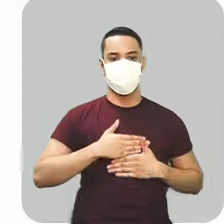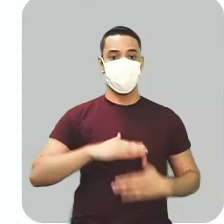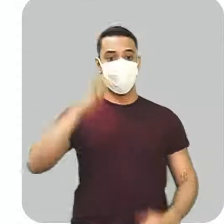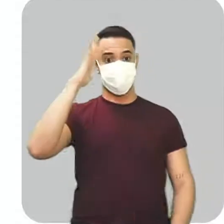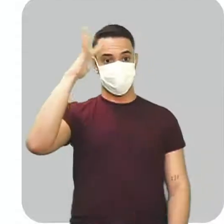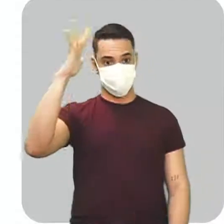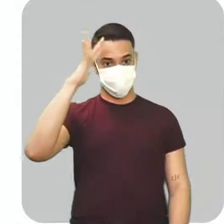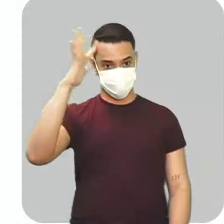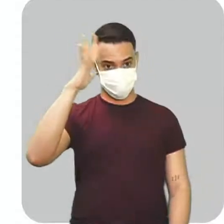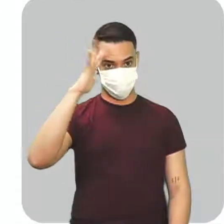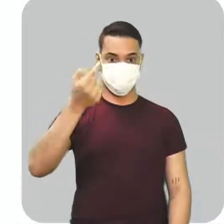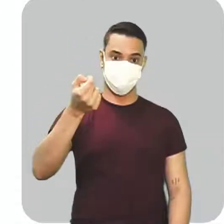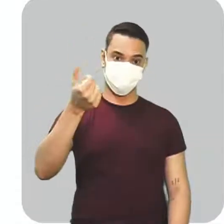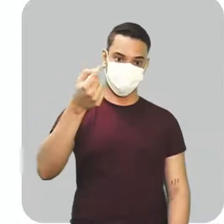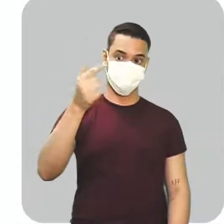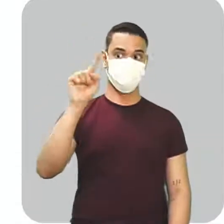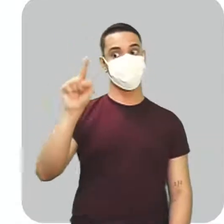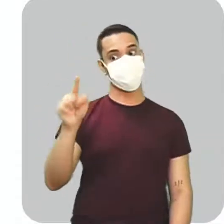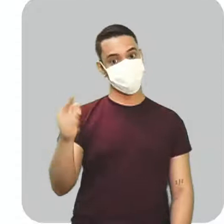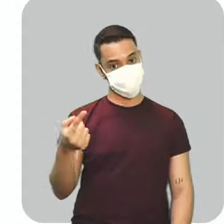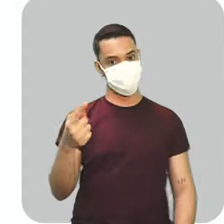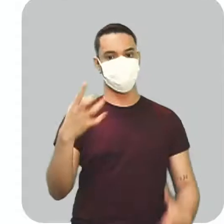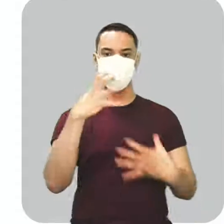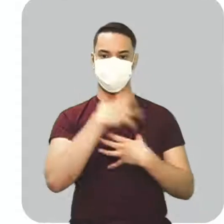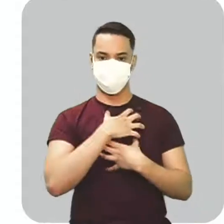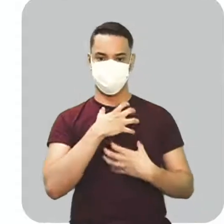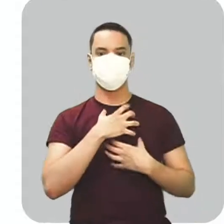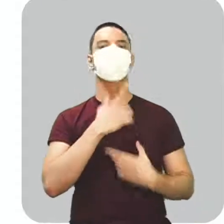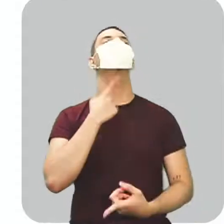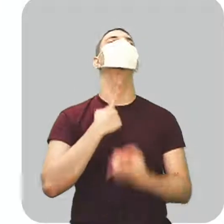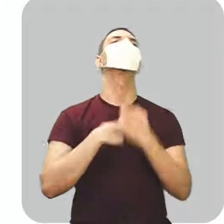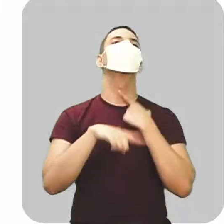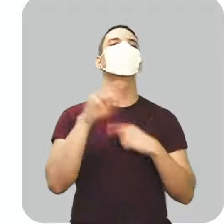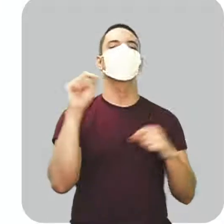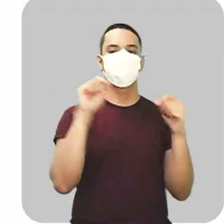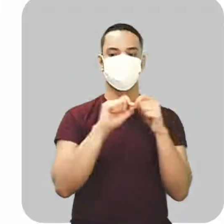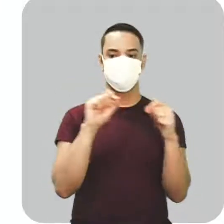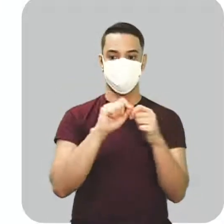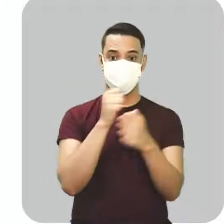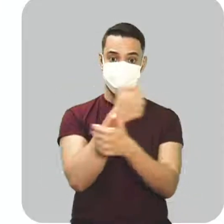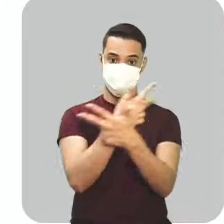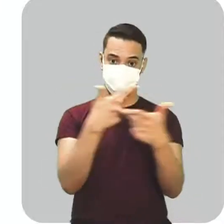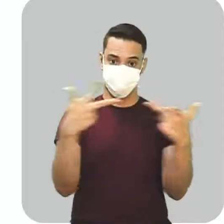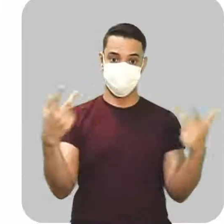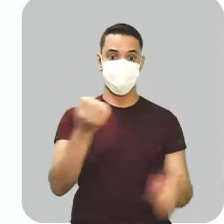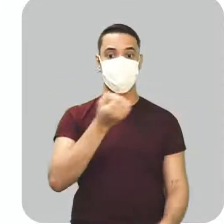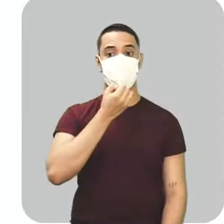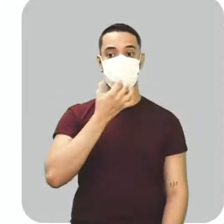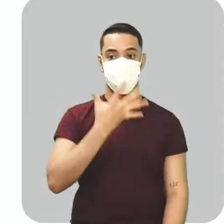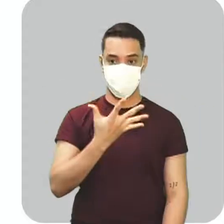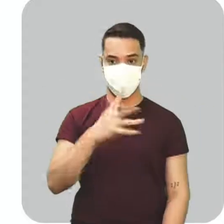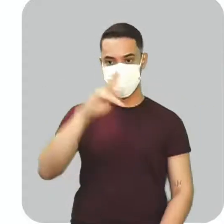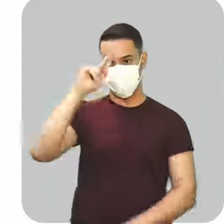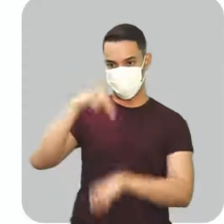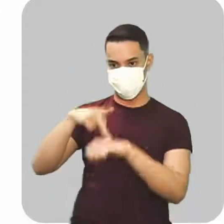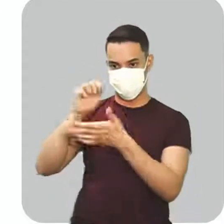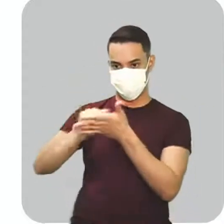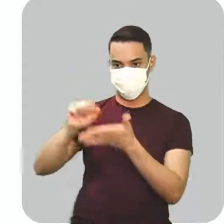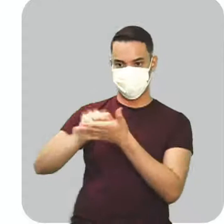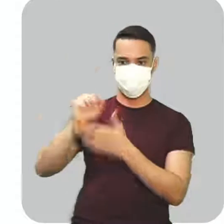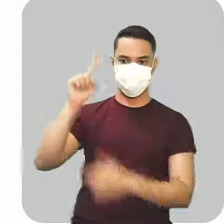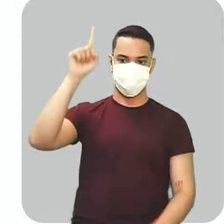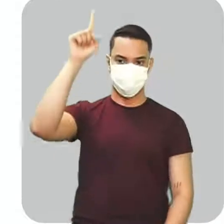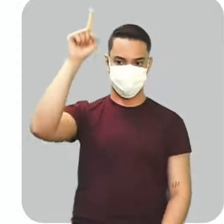um pouco, a sentir uma vontade de fazer coisa boa. Rubem Bravo. Aí